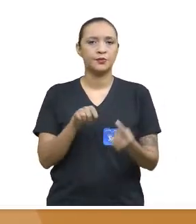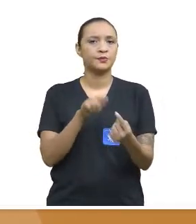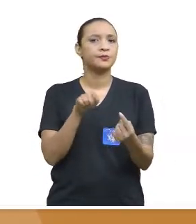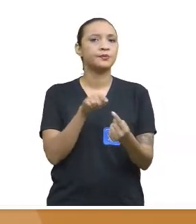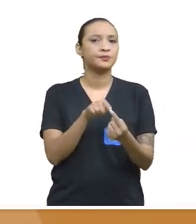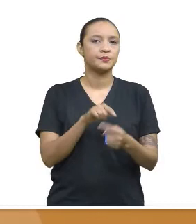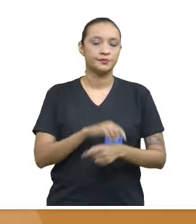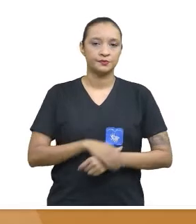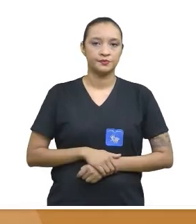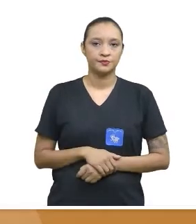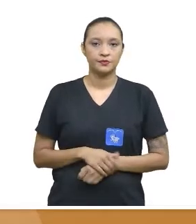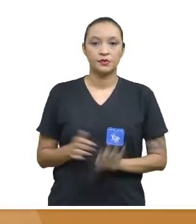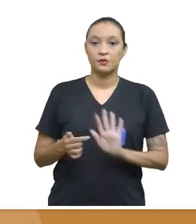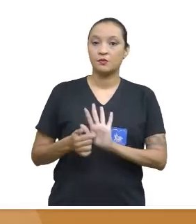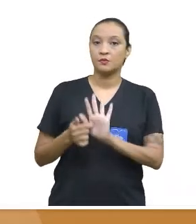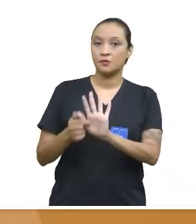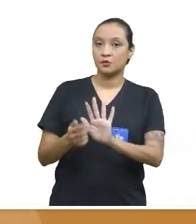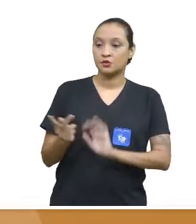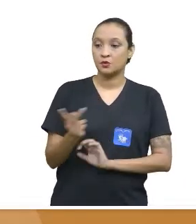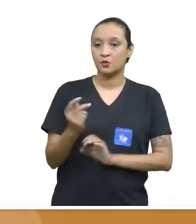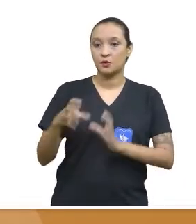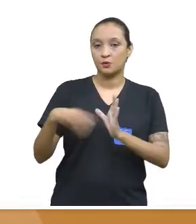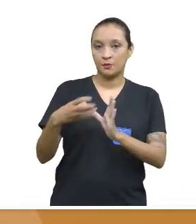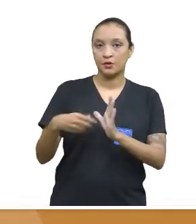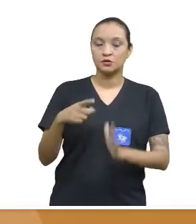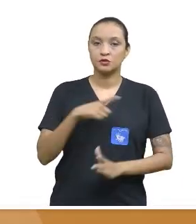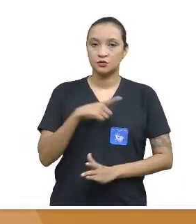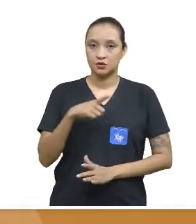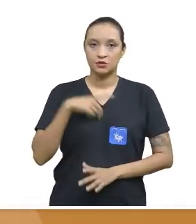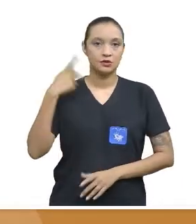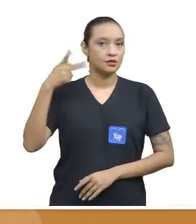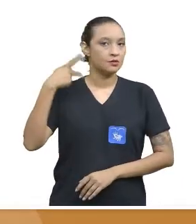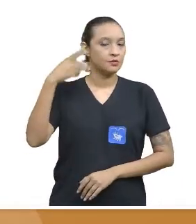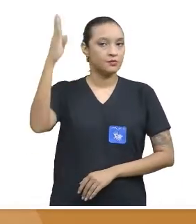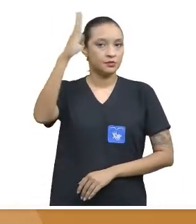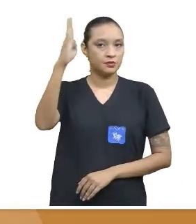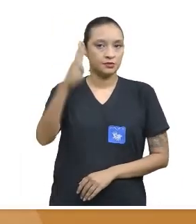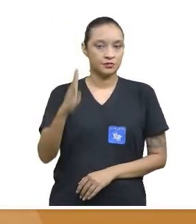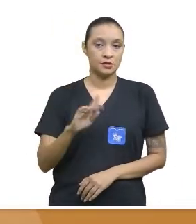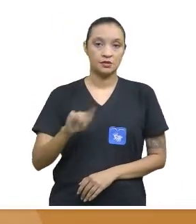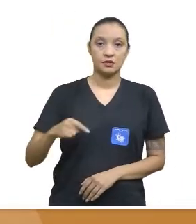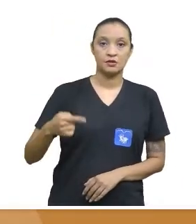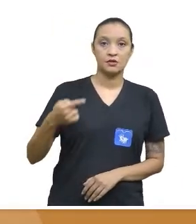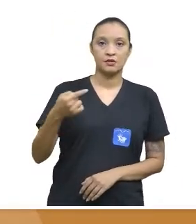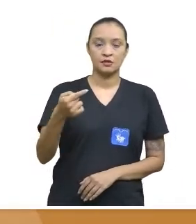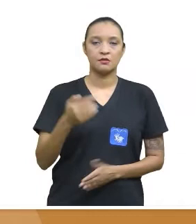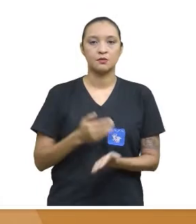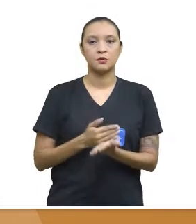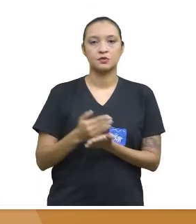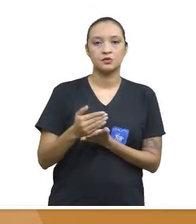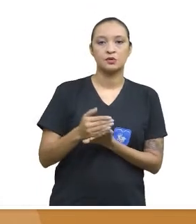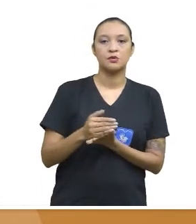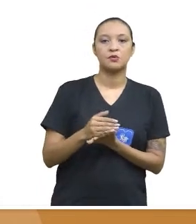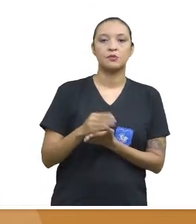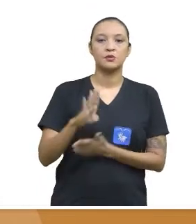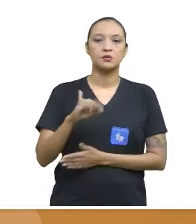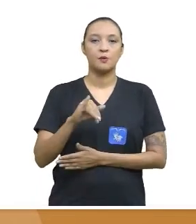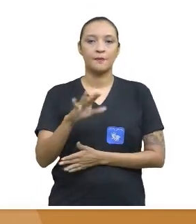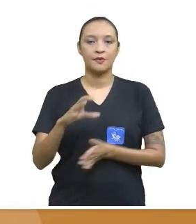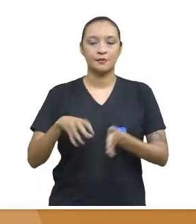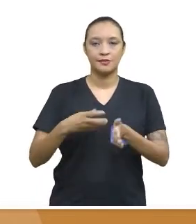Habilidades: apontar os dois partidos existentes na política brasileira após a instauração do